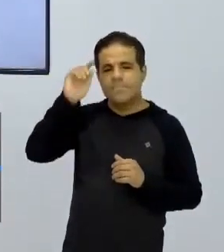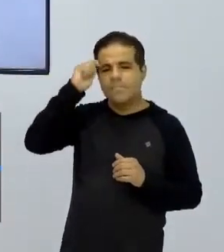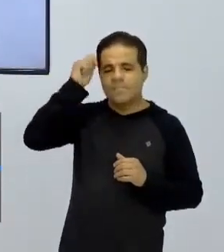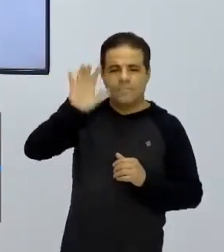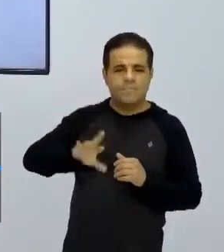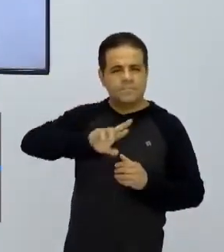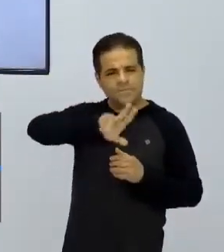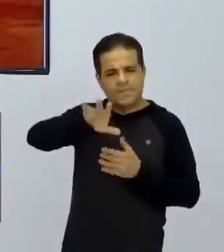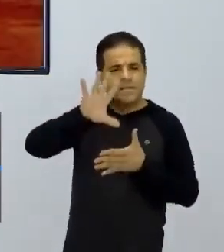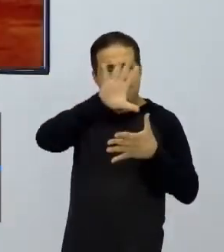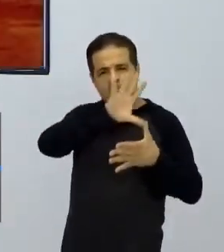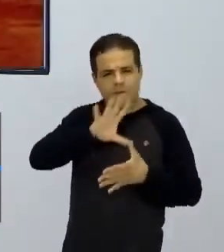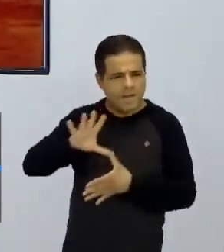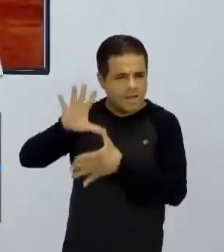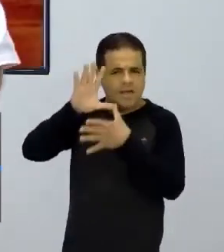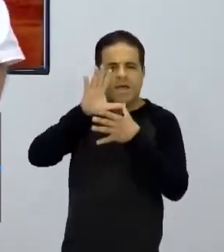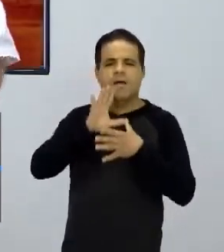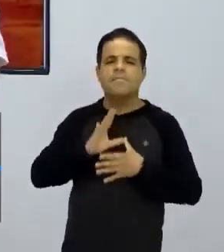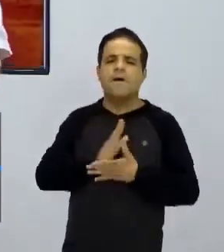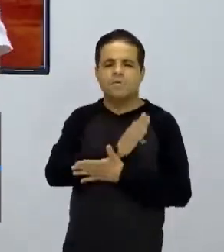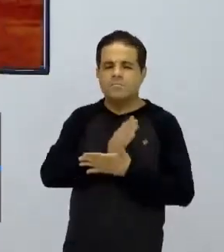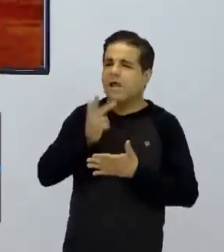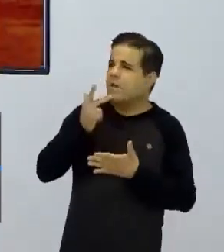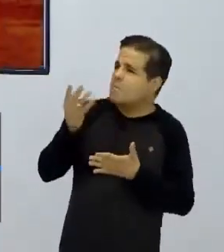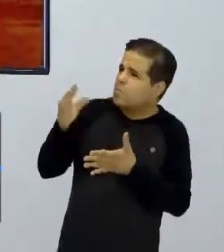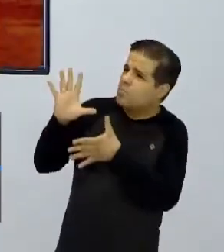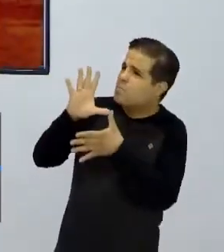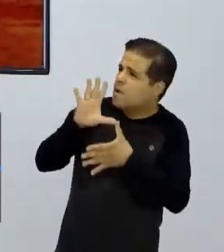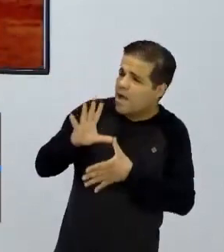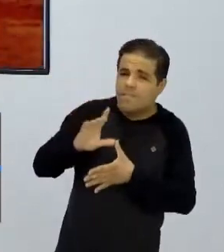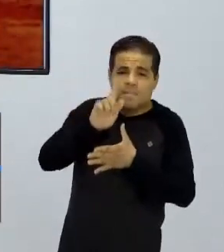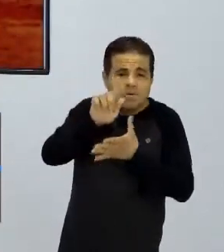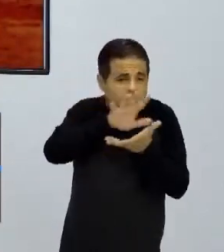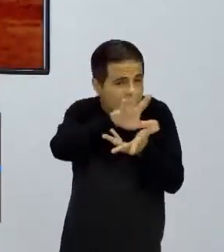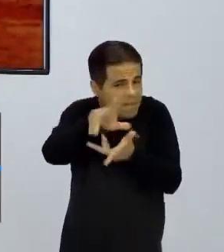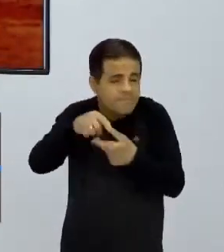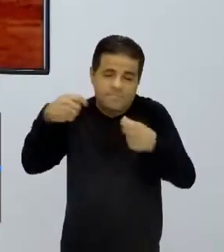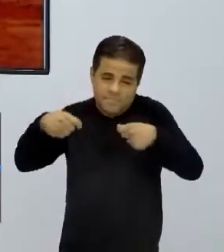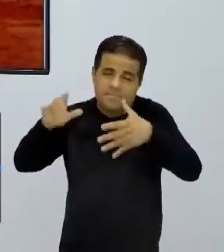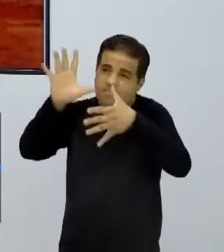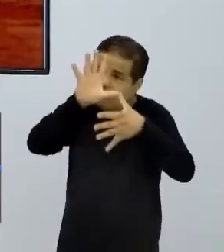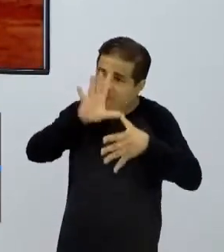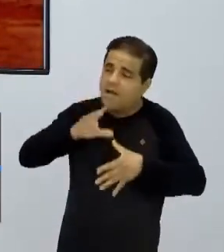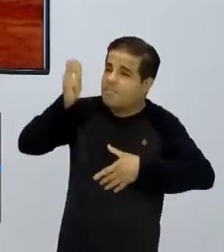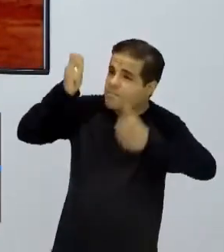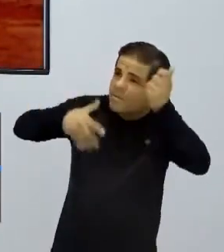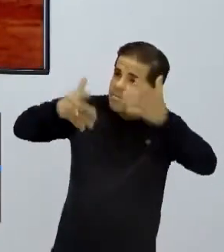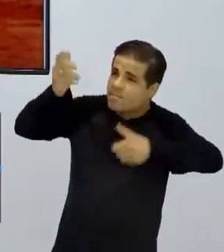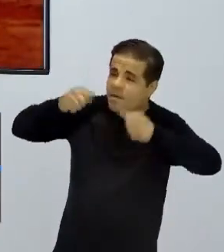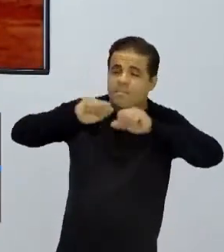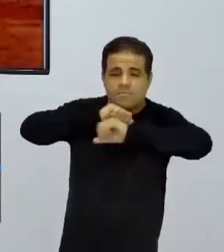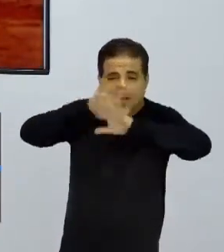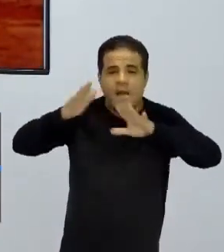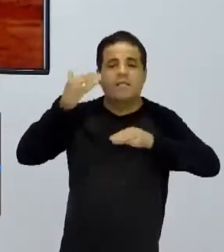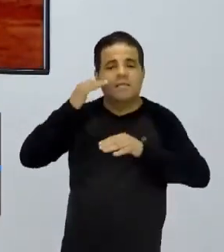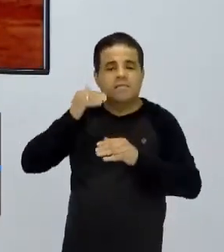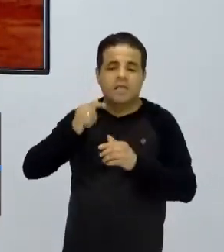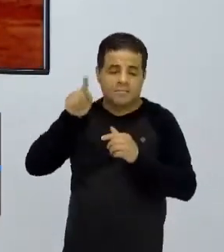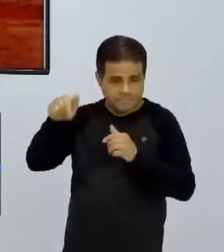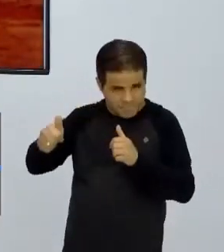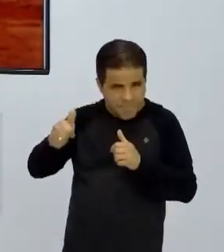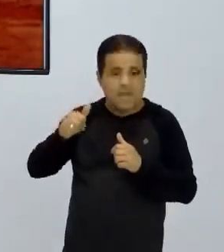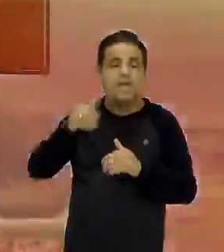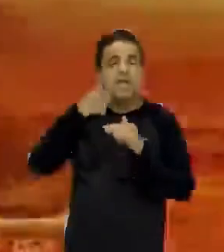vimos aí vários mapas, né, tem gente que fala que tem muito mapa, mas geografia é isso, né, tem que ter mapa aí, a explicação. Entra no Saiba